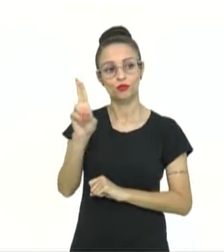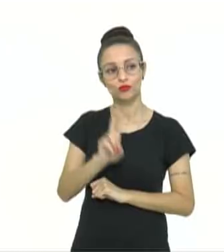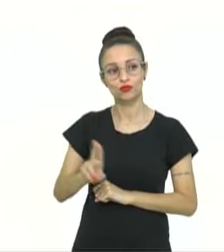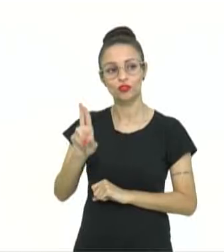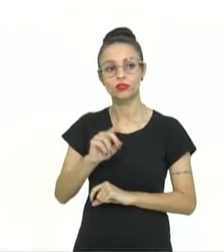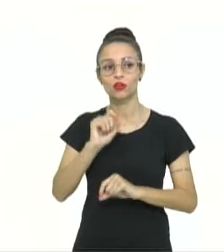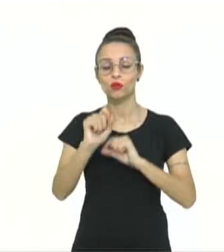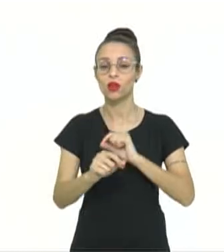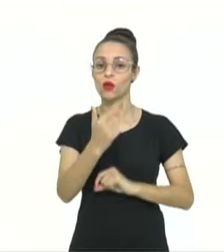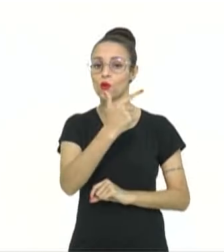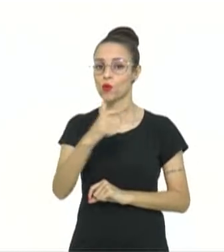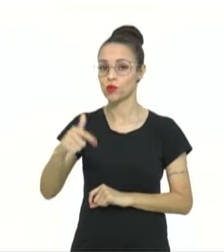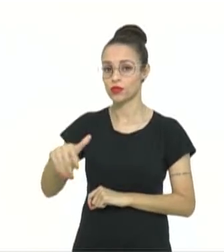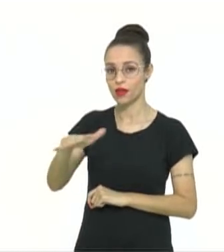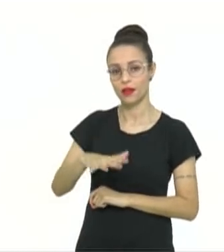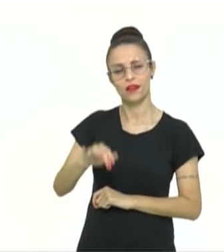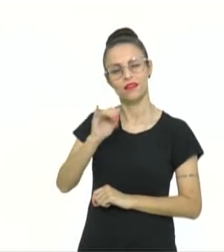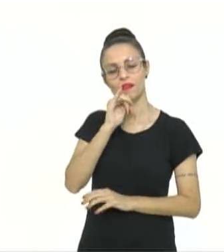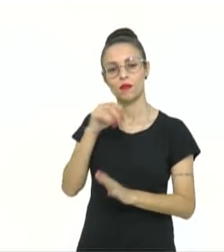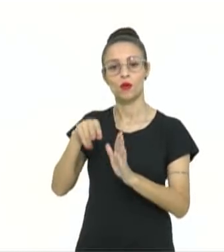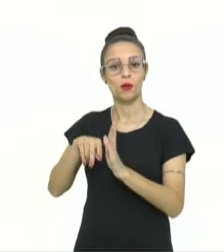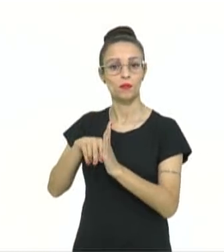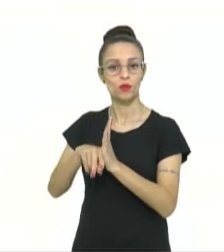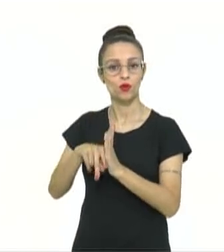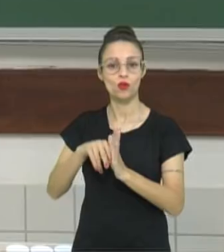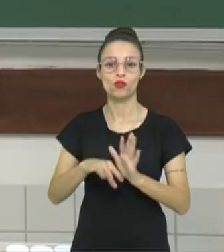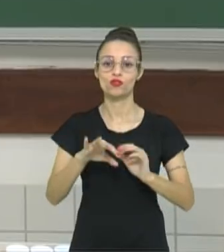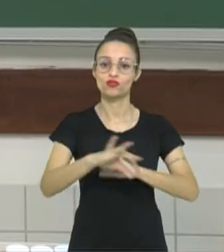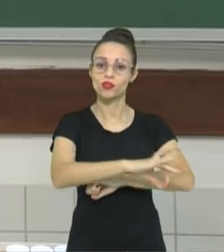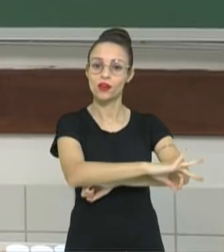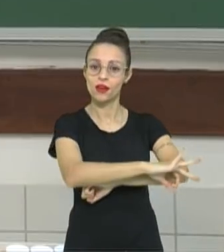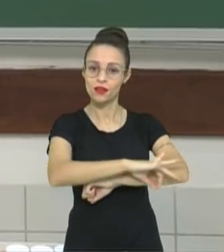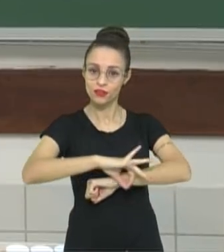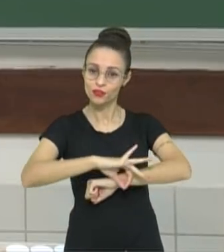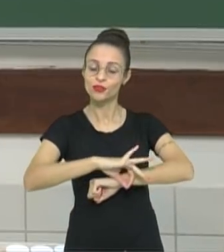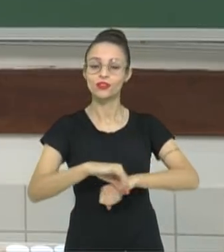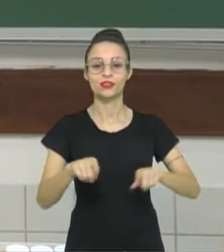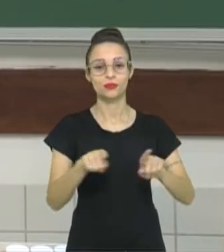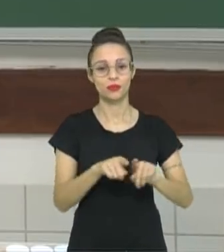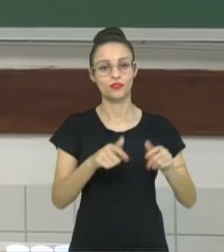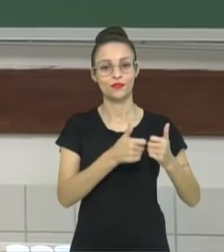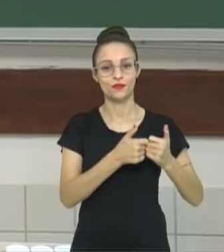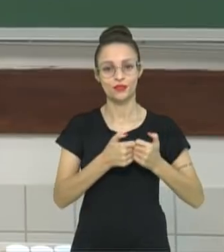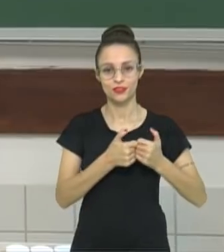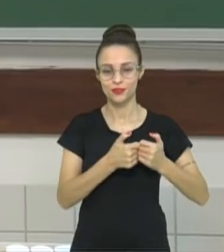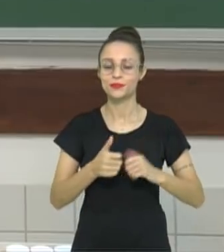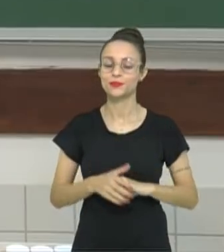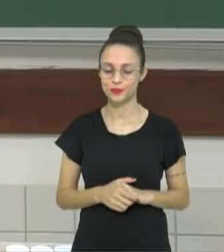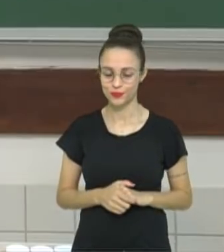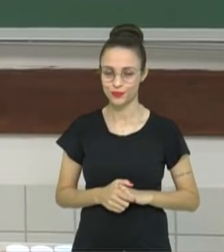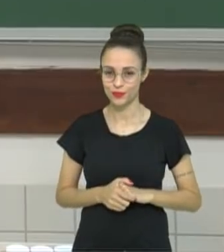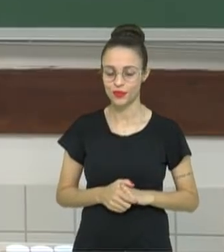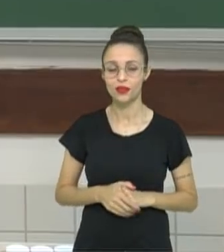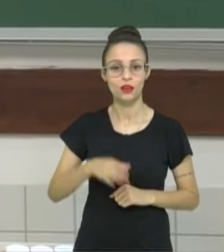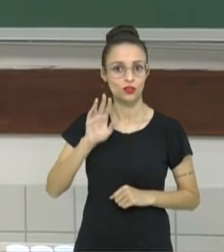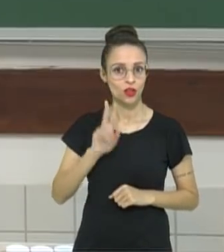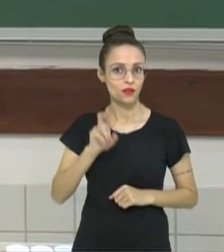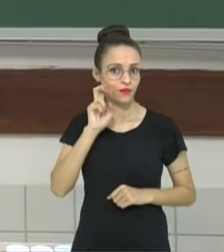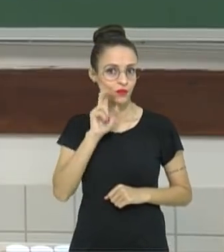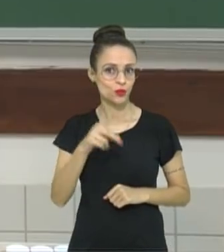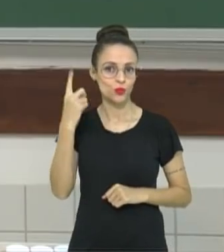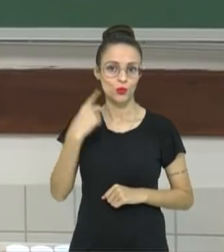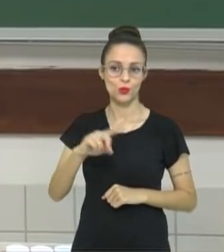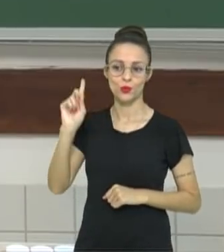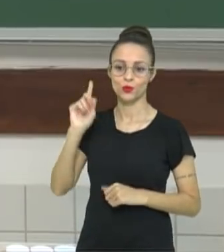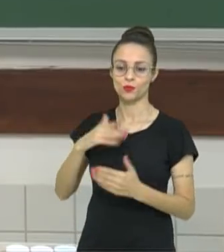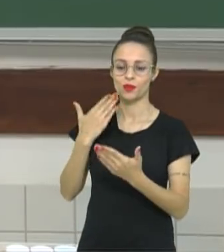ele em outras áreas, como na biologia, na arquitetura e também na física. Então, a gente já viu na aula anterior,